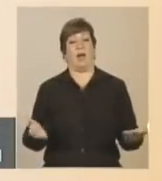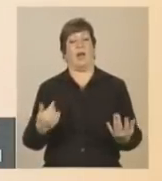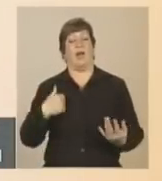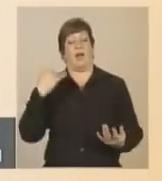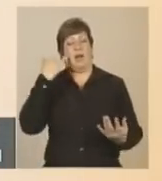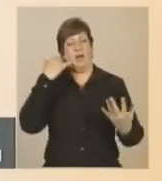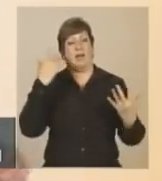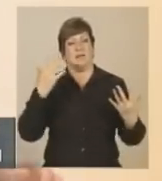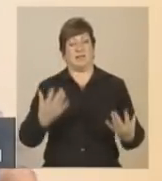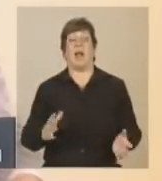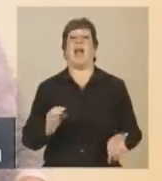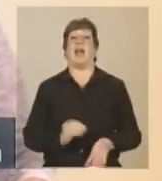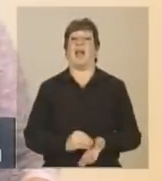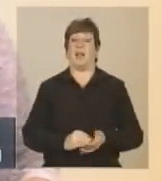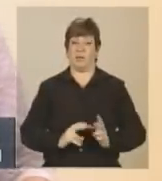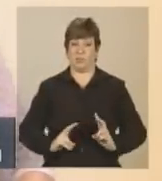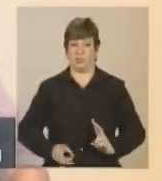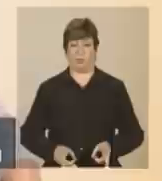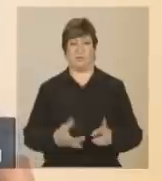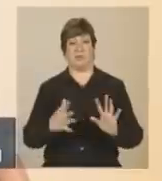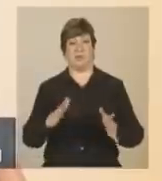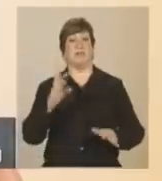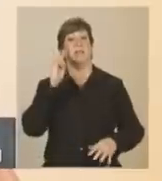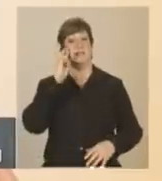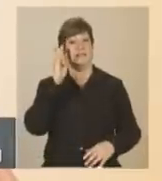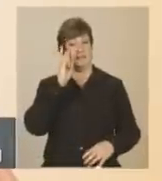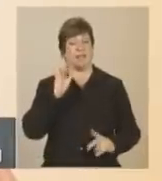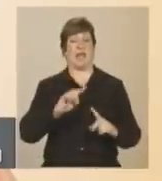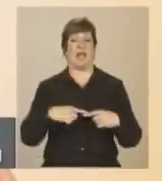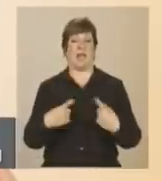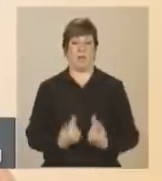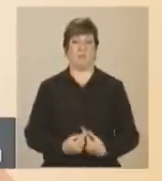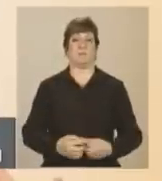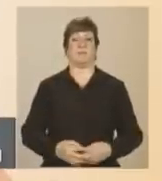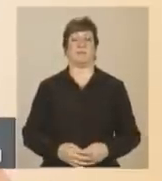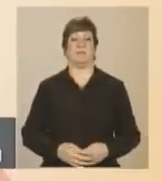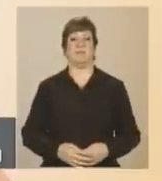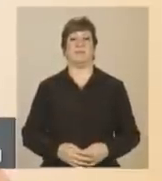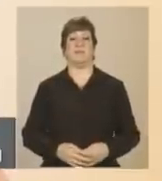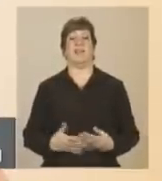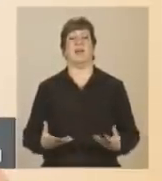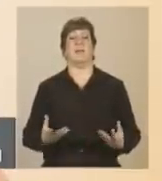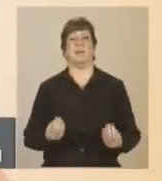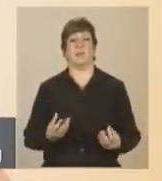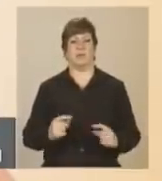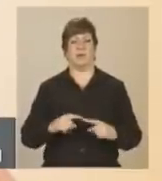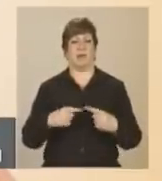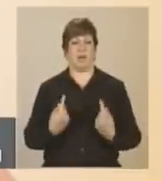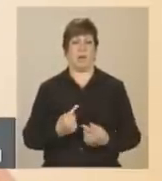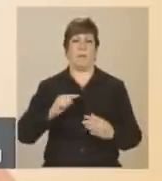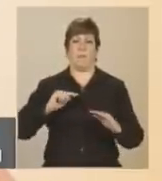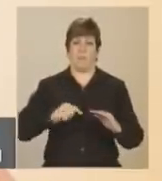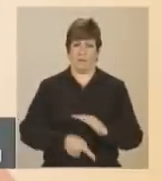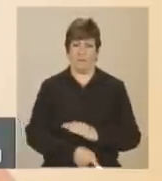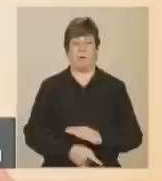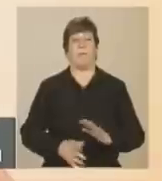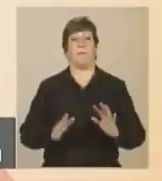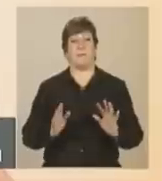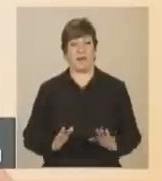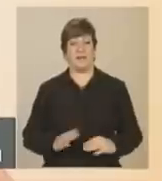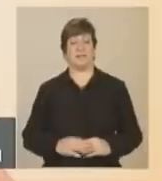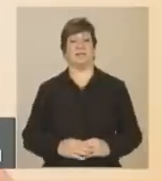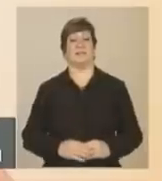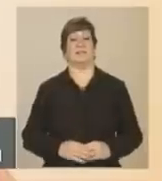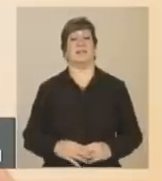segunda. E ainda vou continuar, possivelmente, na terça. E são reuniões muito intensas, mas